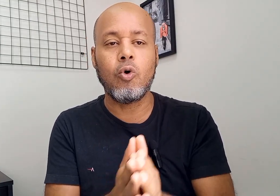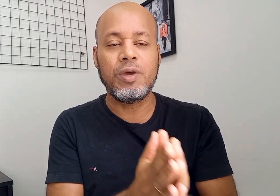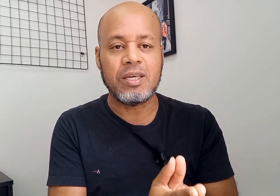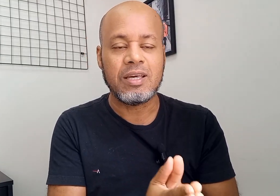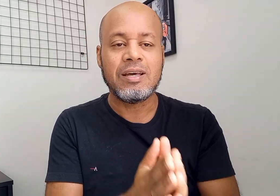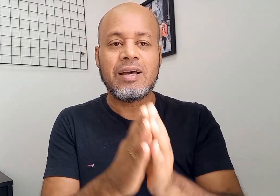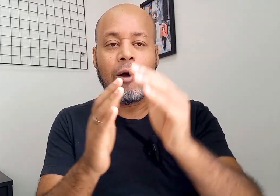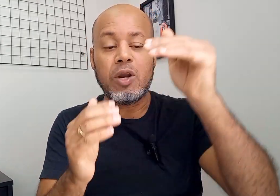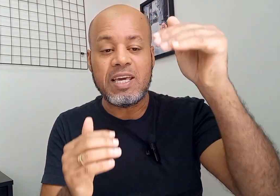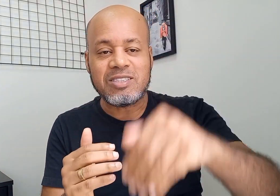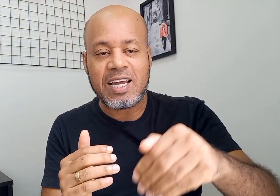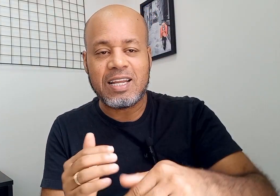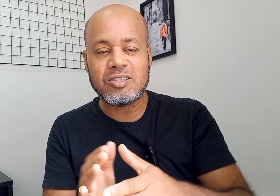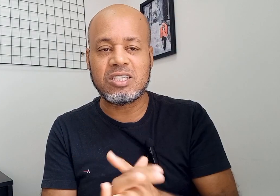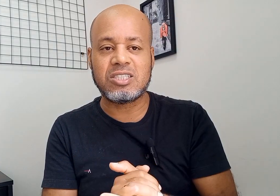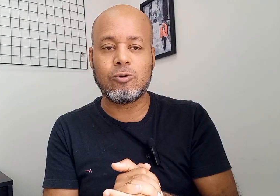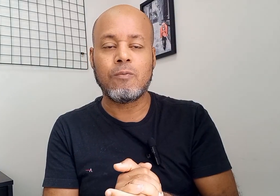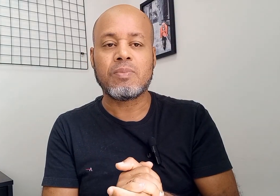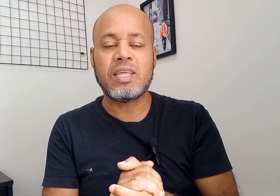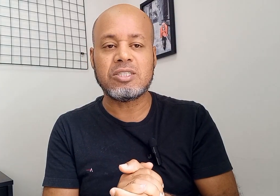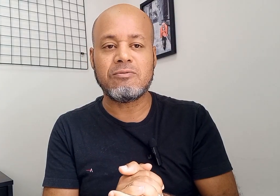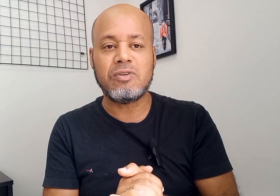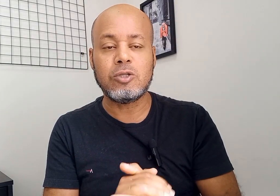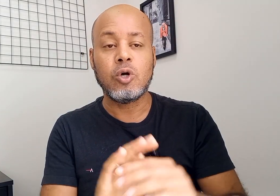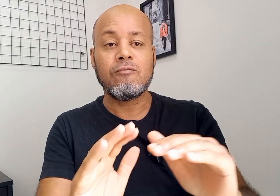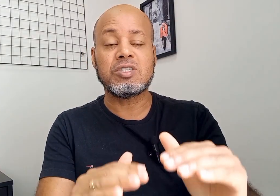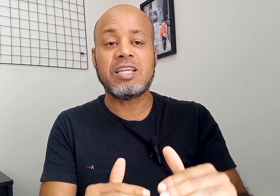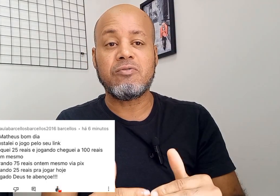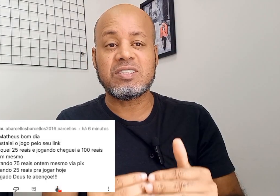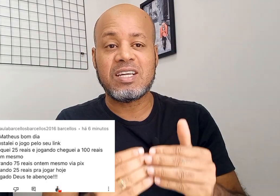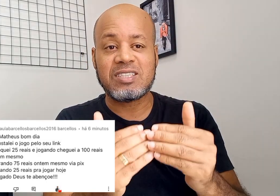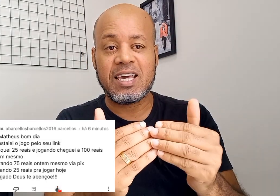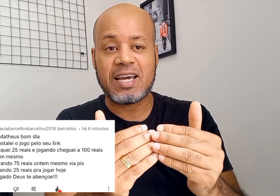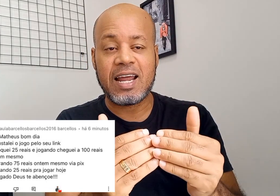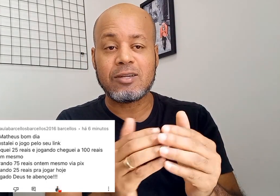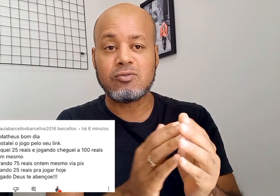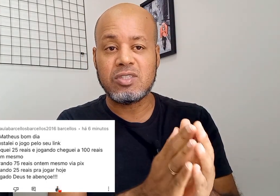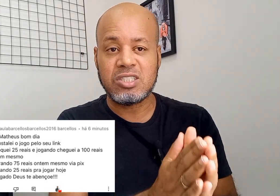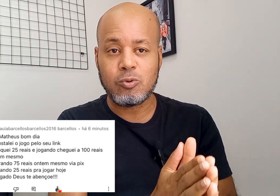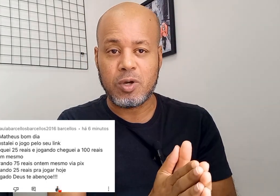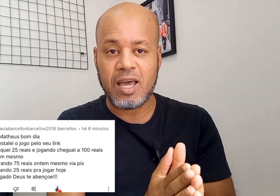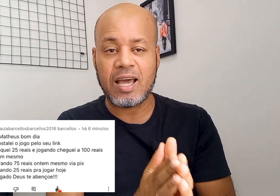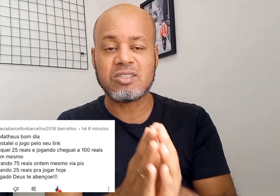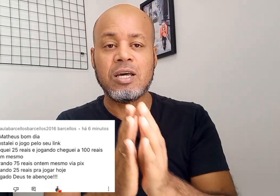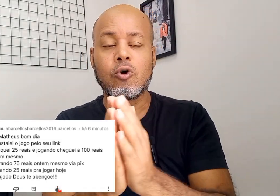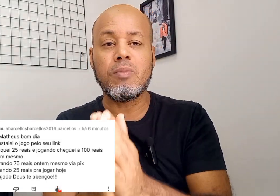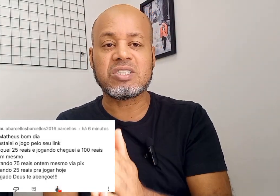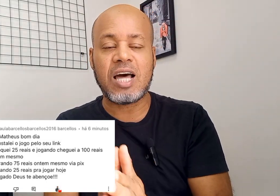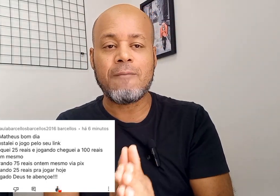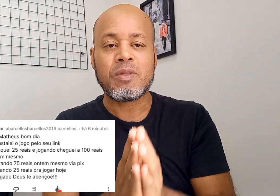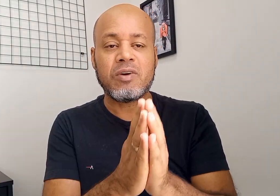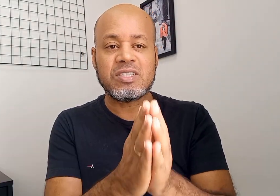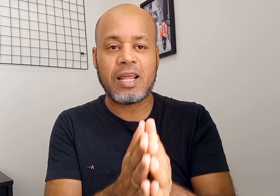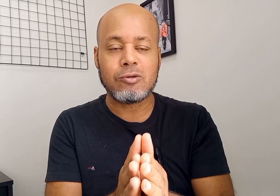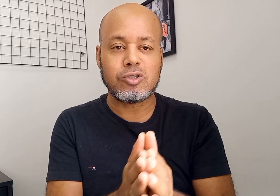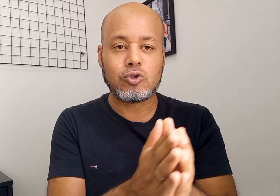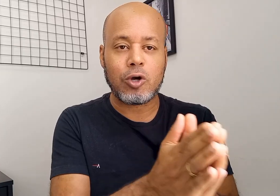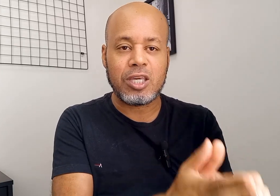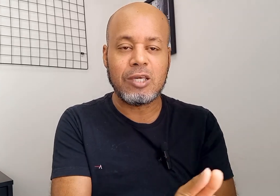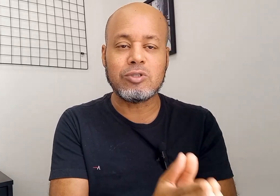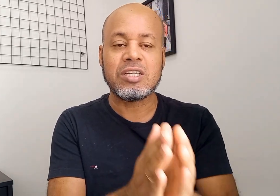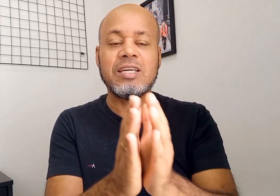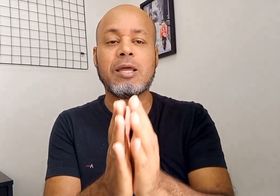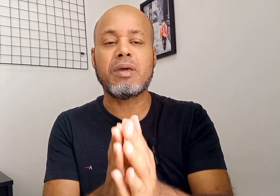com o Google In. O link está aqui na descrição desse vídeo. Você tem que fazer essa recarga de R$ 25,00, começar a fazer aí